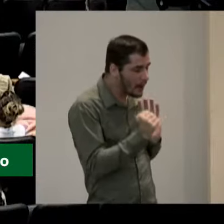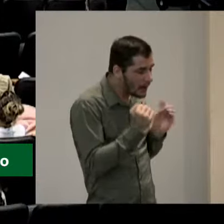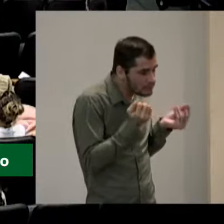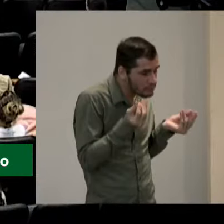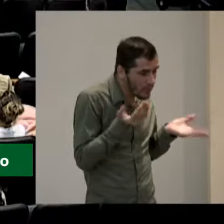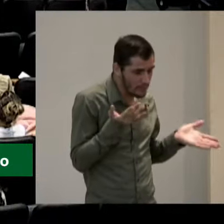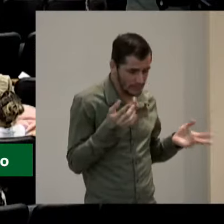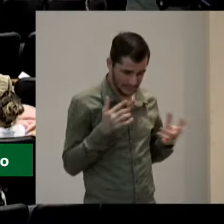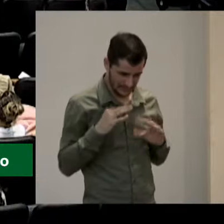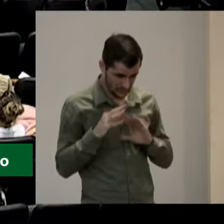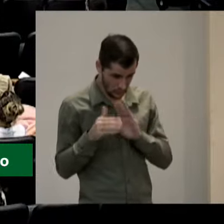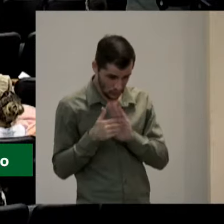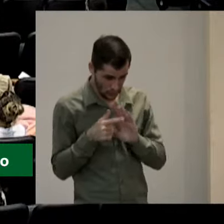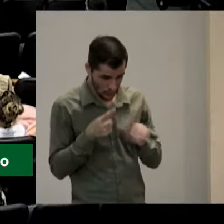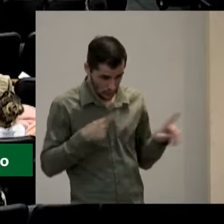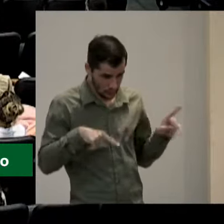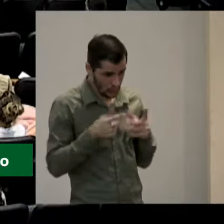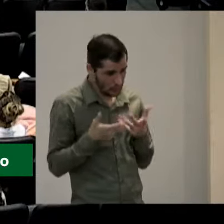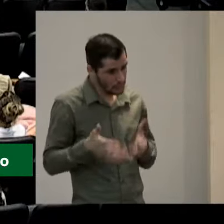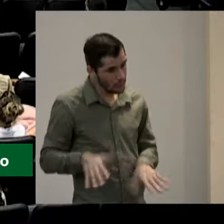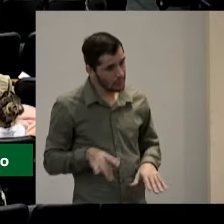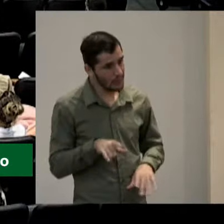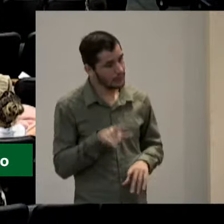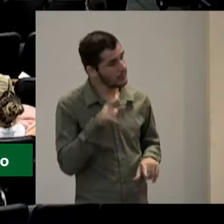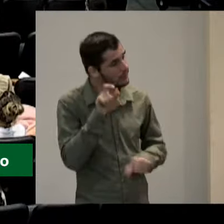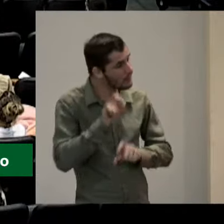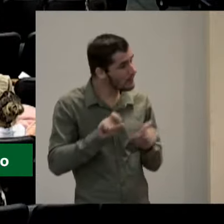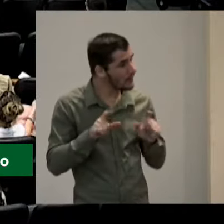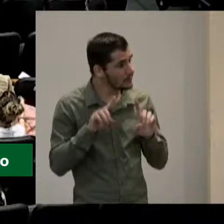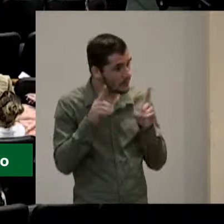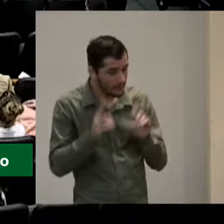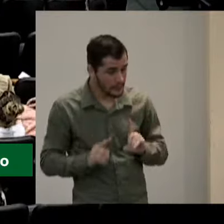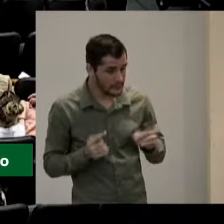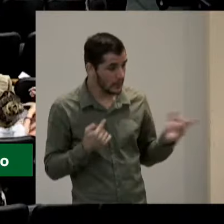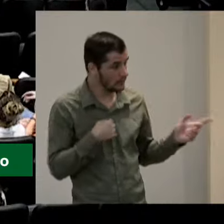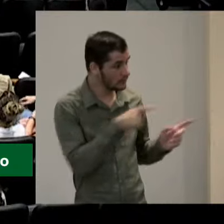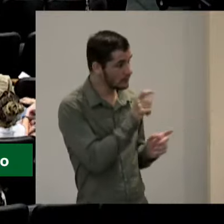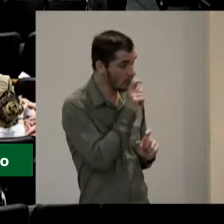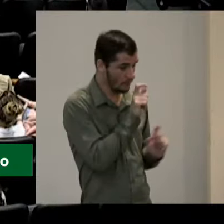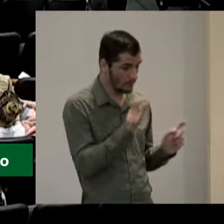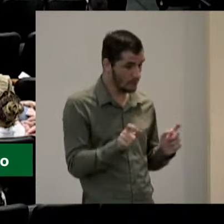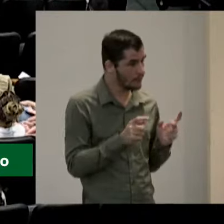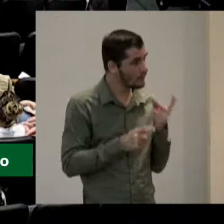quer enquanto pessoa com deficiência. Ele disse, eu peguei, olhei para você e falei assim, ô dó.